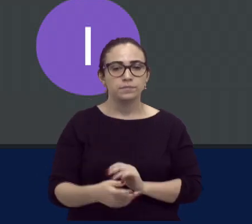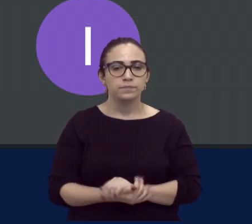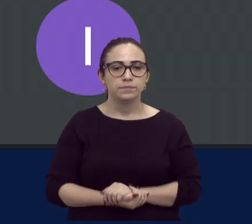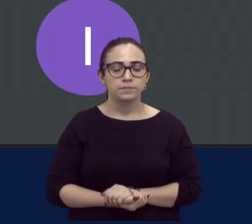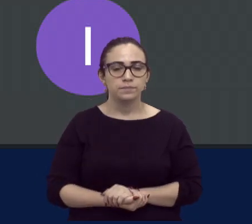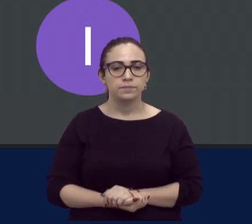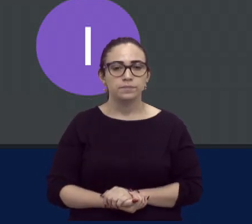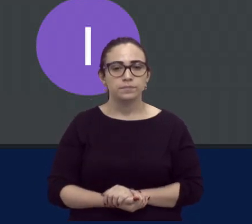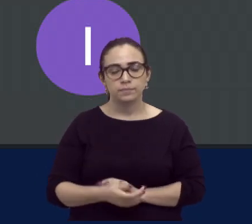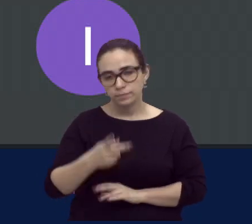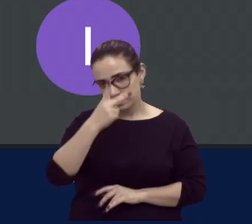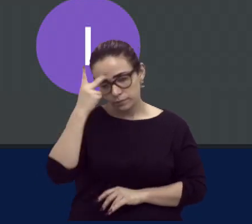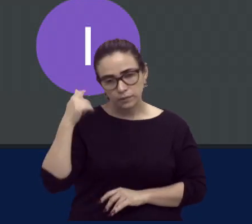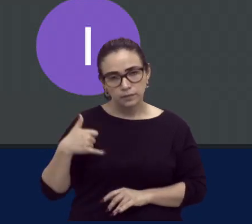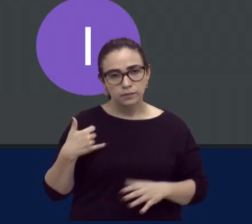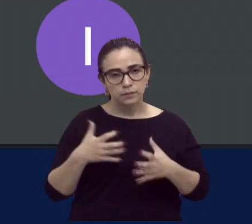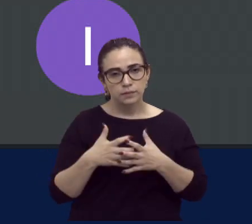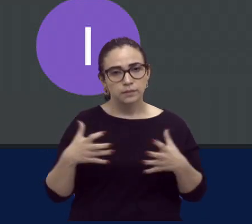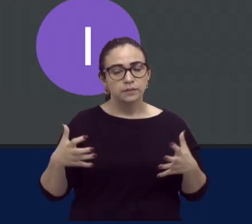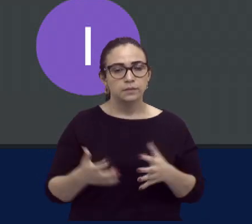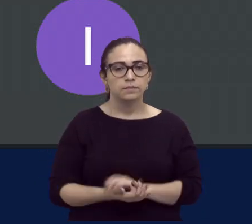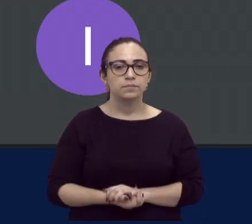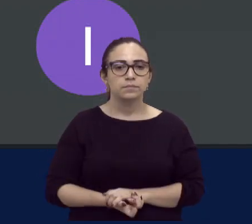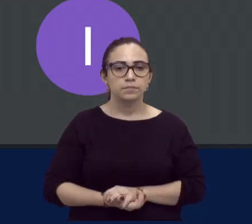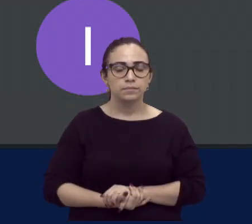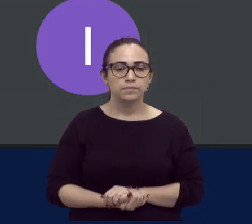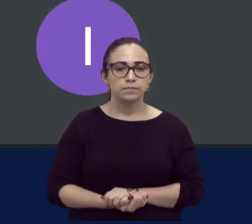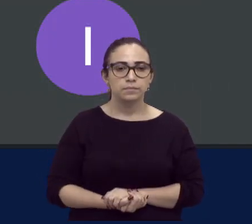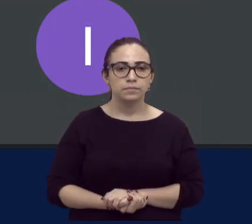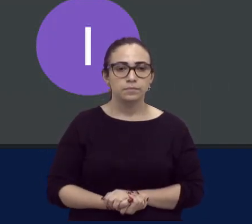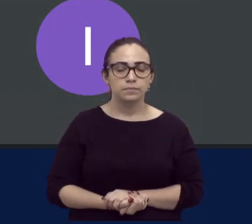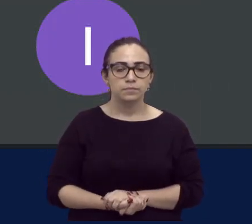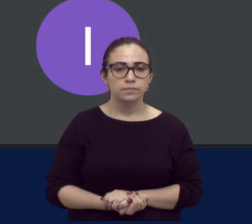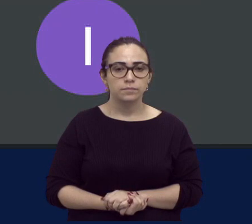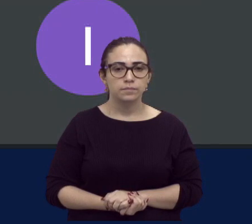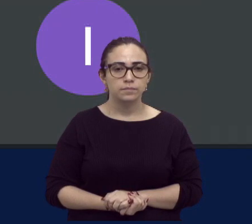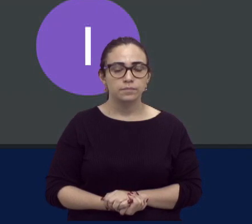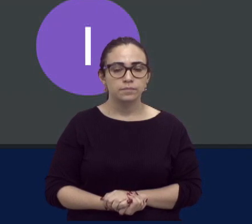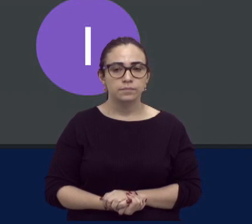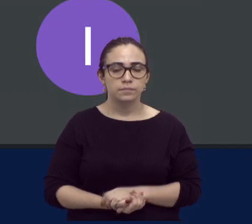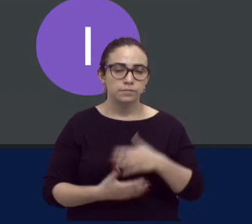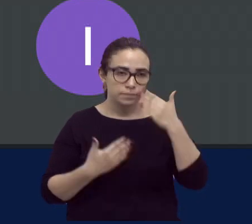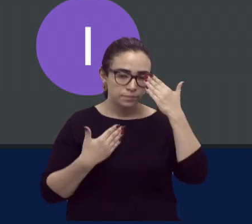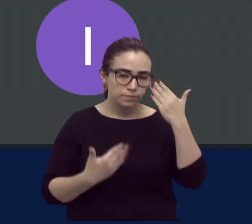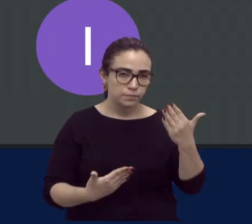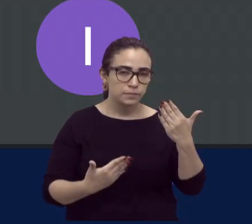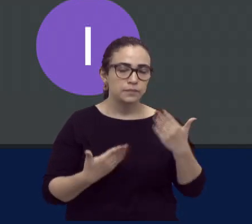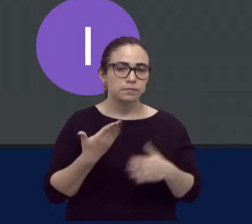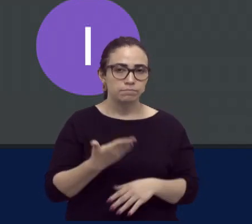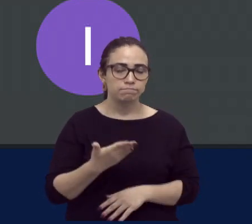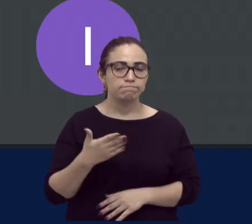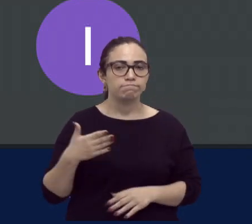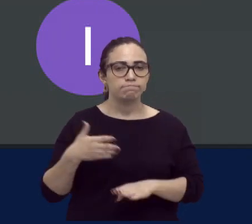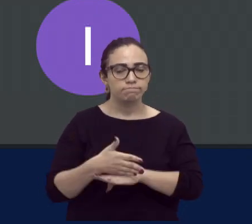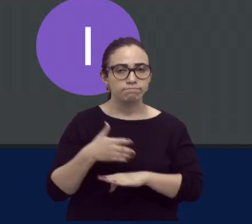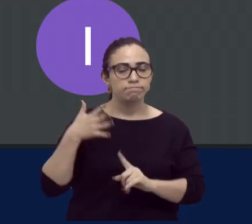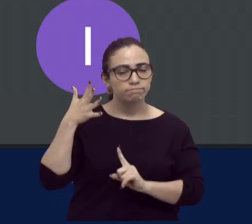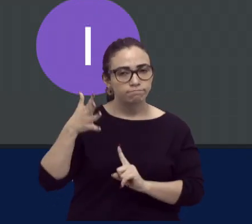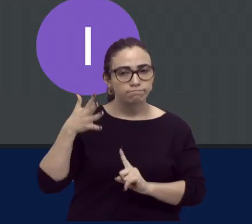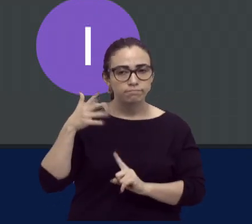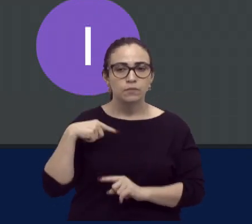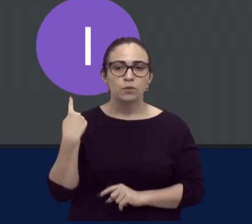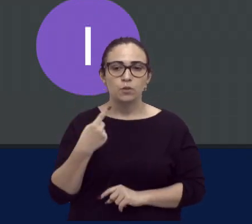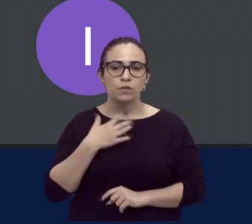A pessoa idosa merece. Bacana, muito bom, Magda. Obrigado pela sua participação. Ficamos